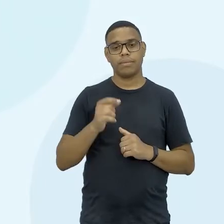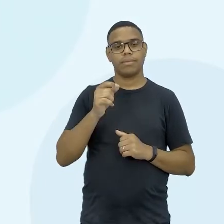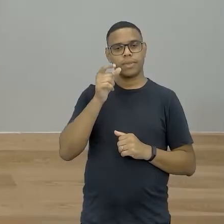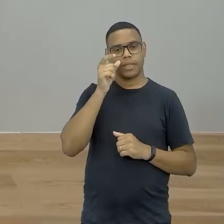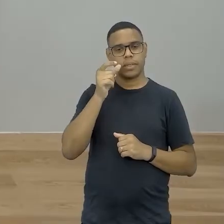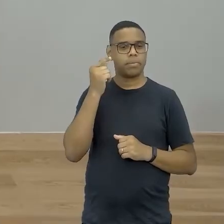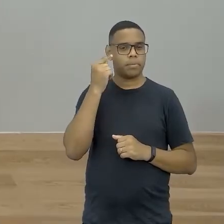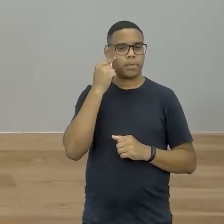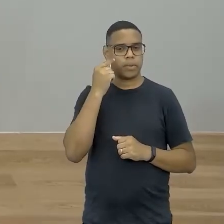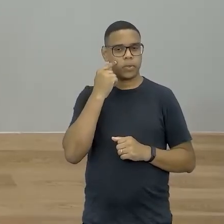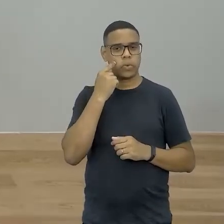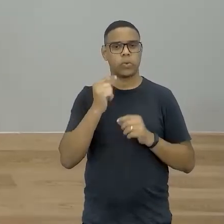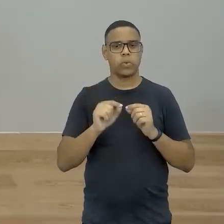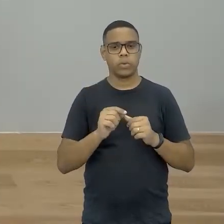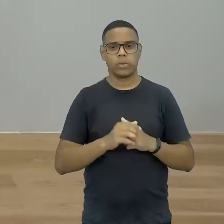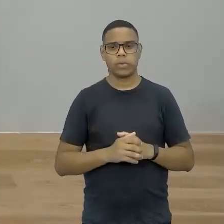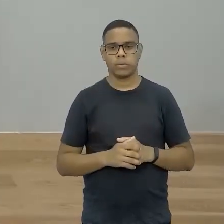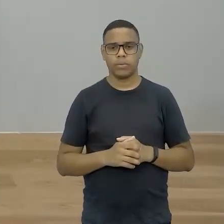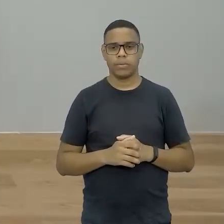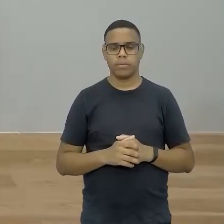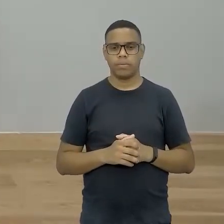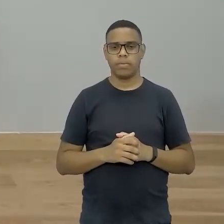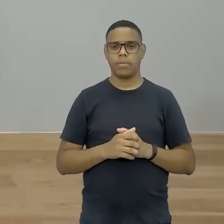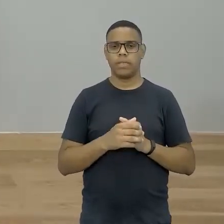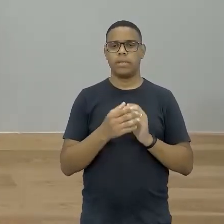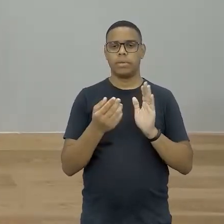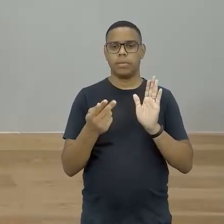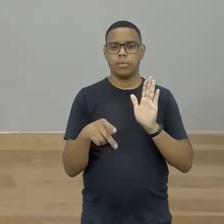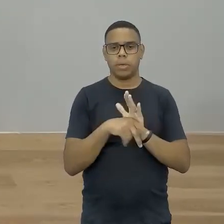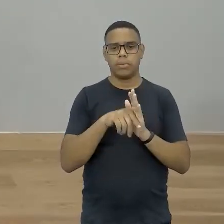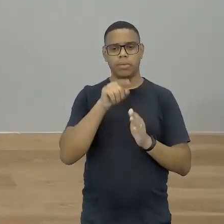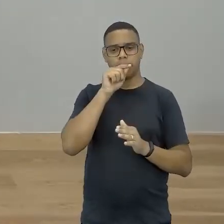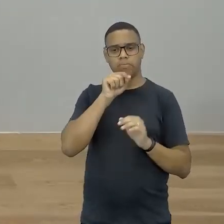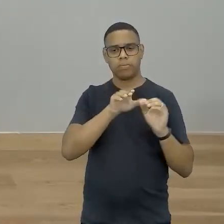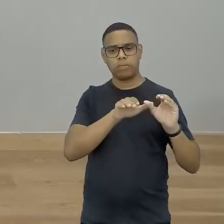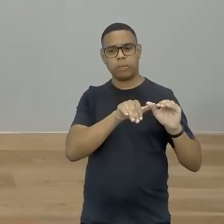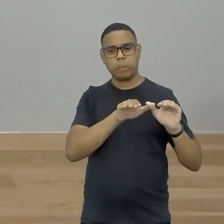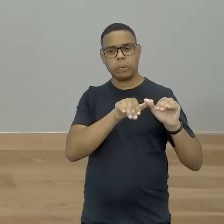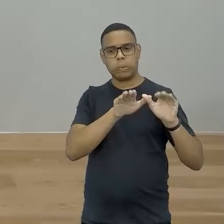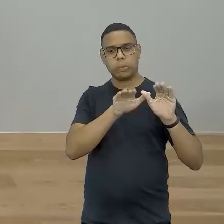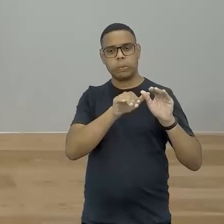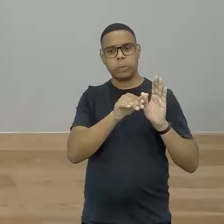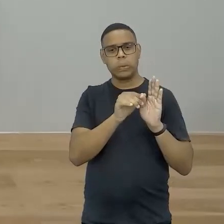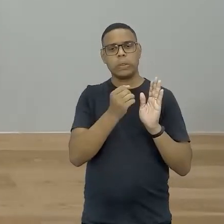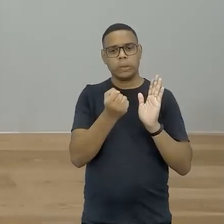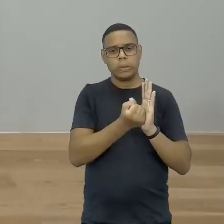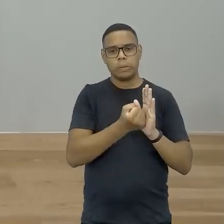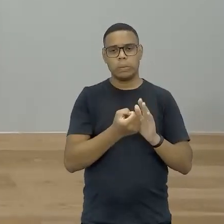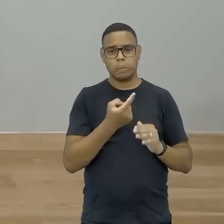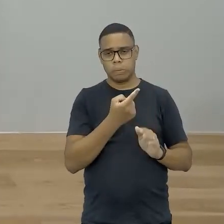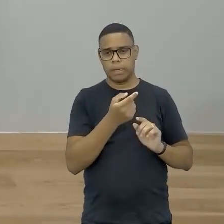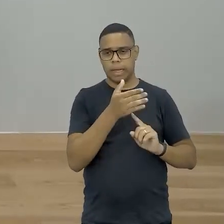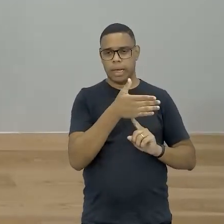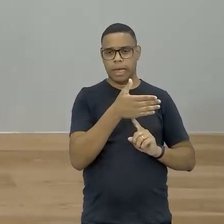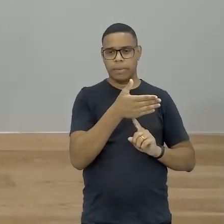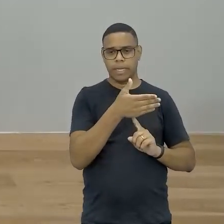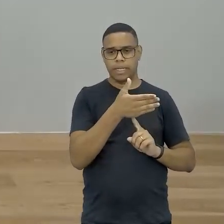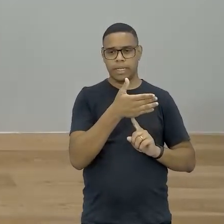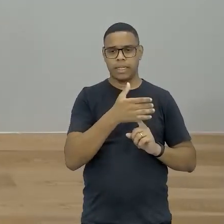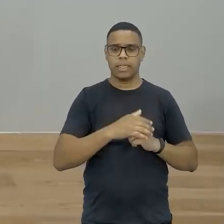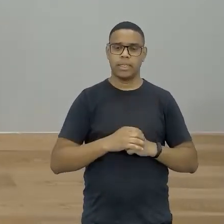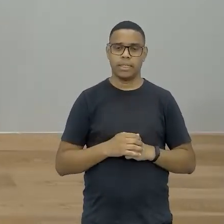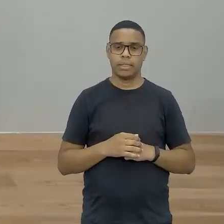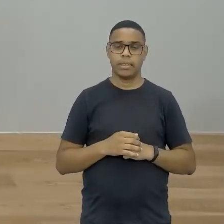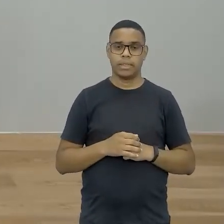pensar no quanto o símbolo da pombinha, né? Nós temos a bandeira aí da Ucrânia, então